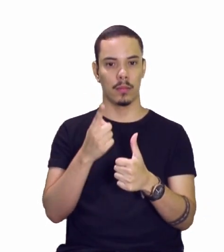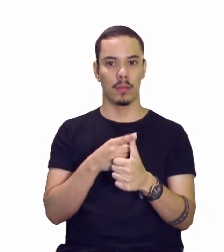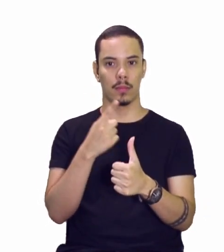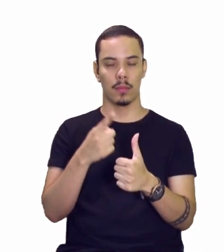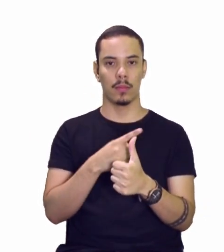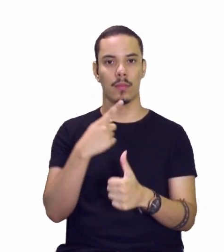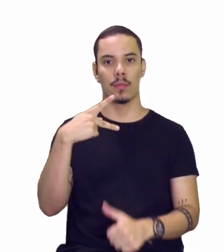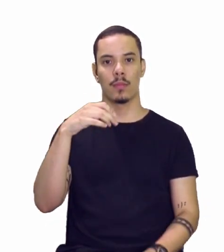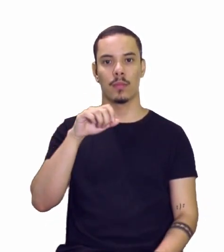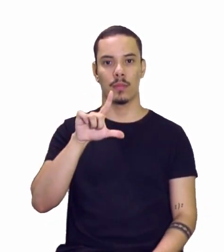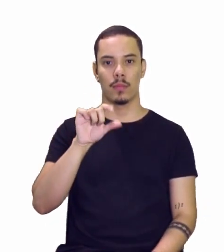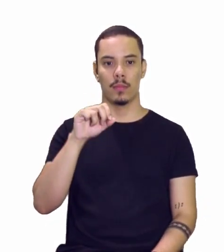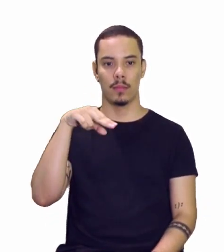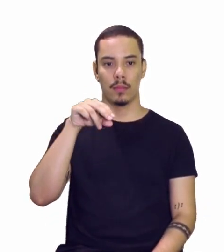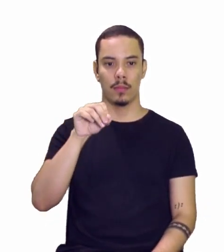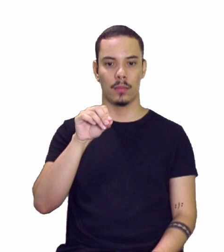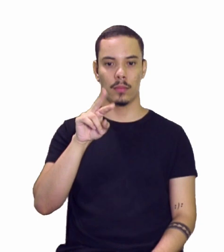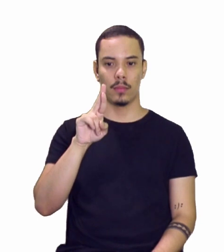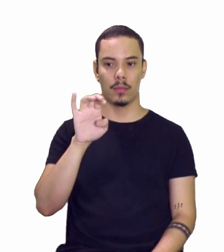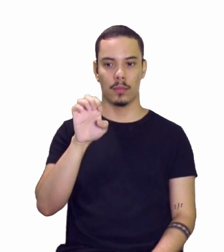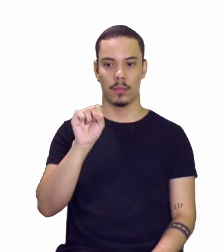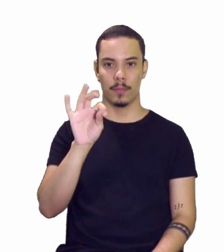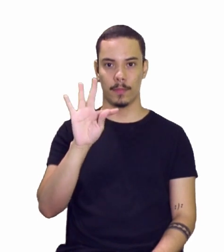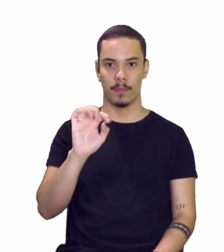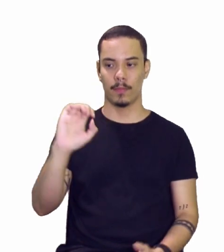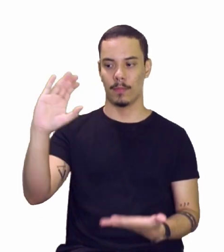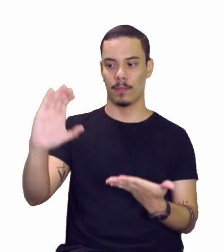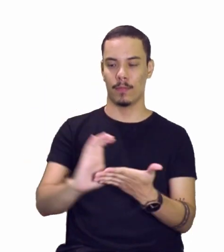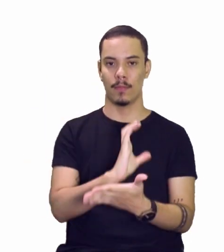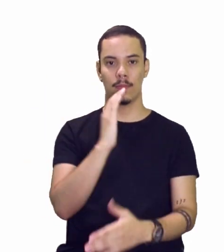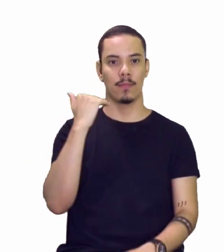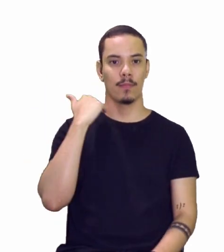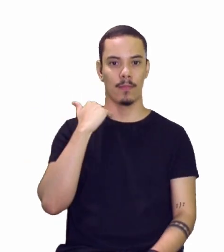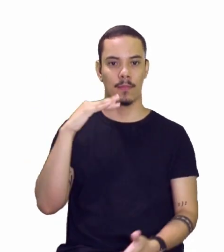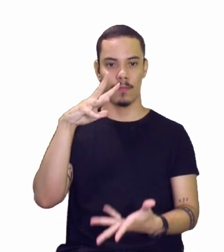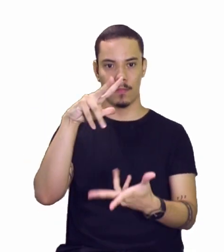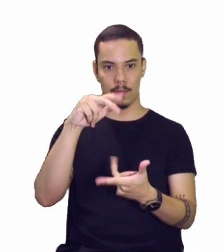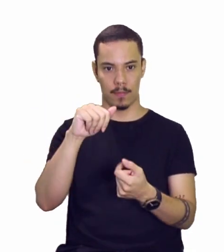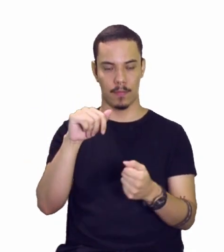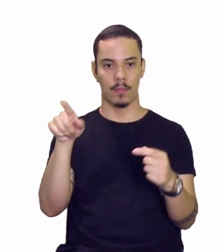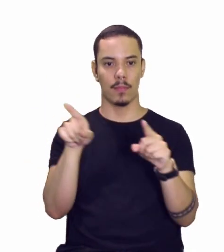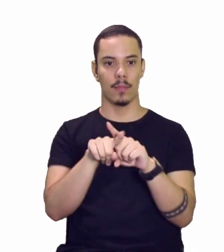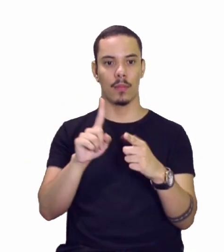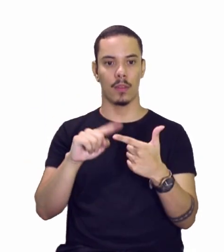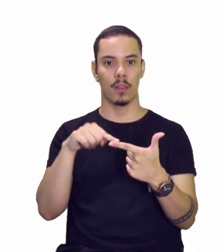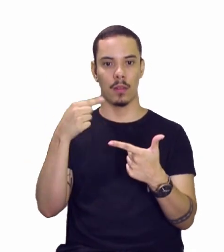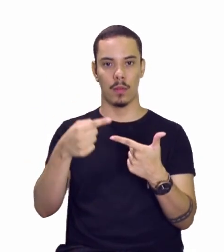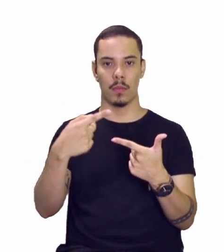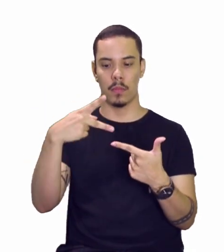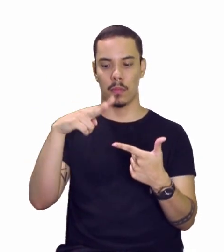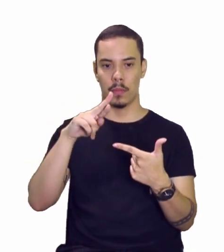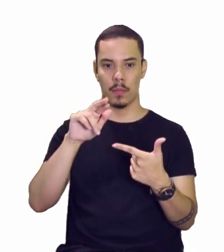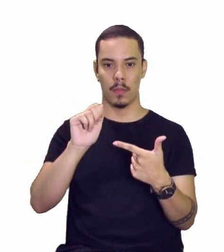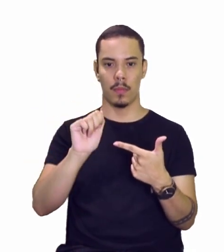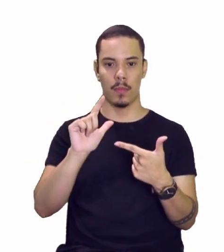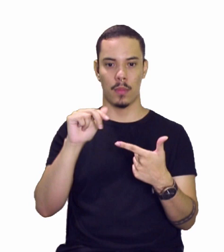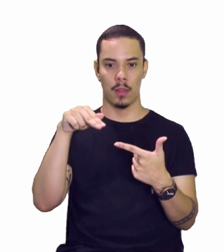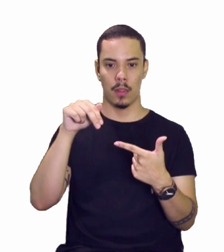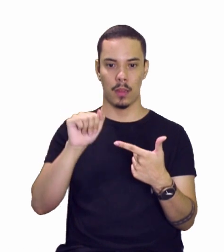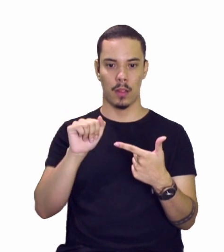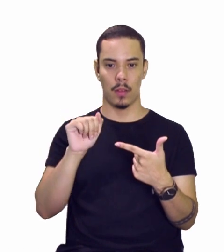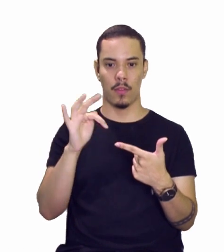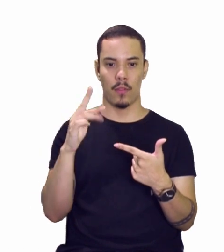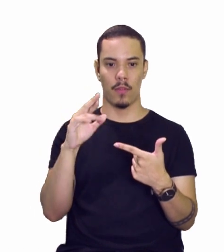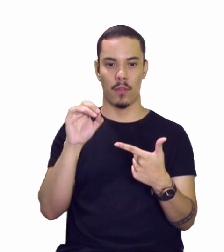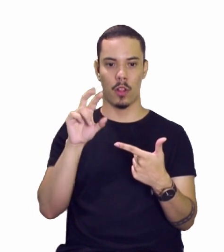Noroeste, que foi financiado pelo Banco Mundial, e na sequência veio o Planafloro. O Polo Noroeste é